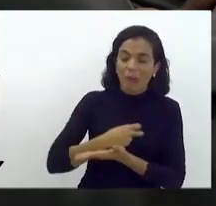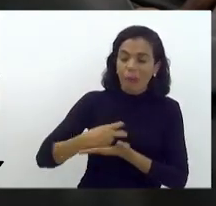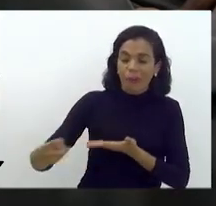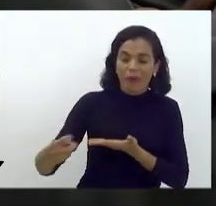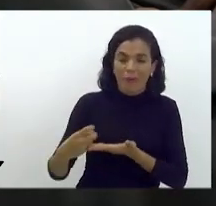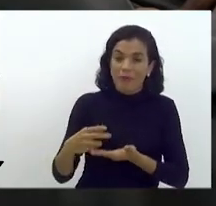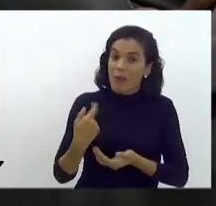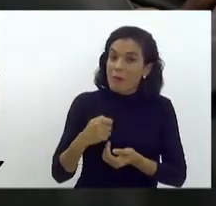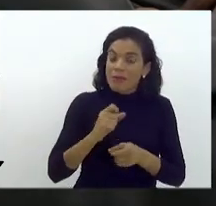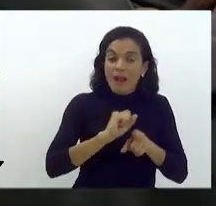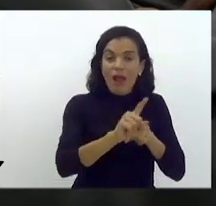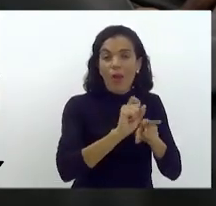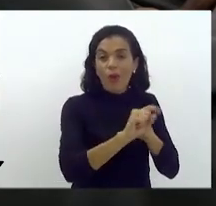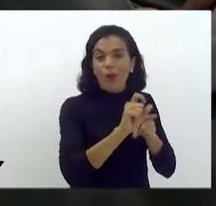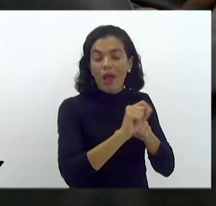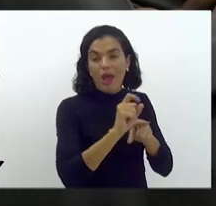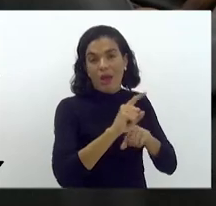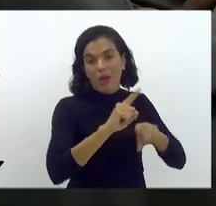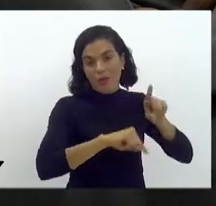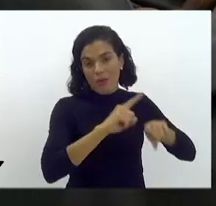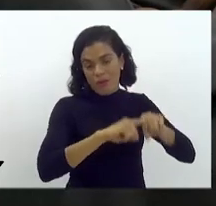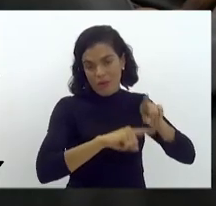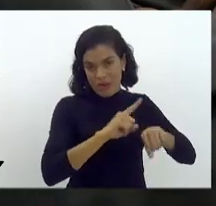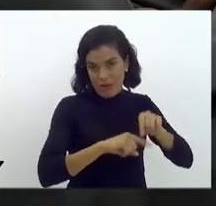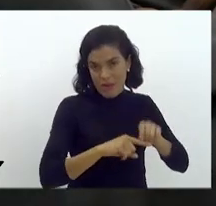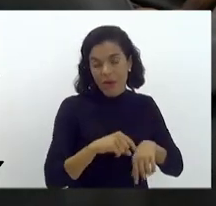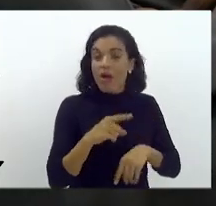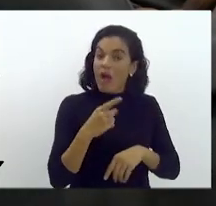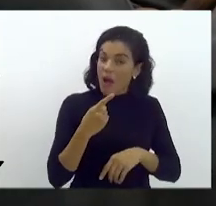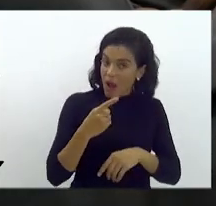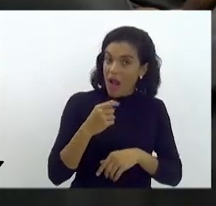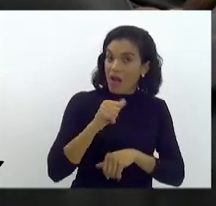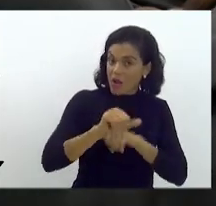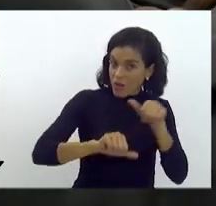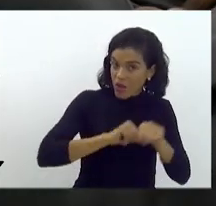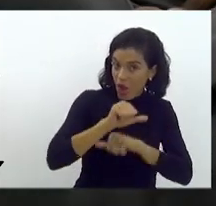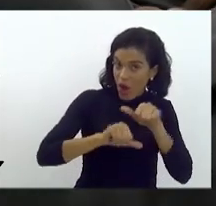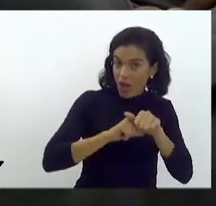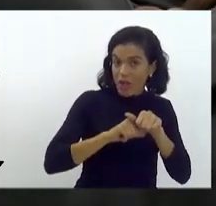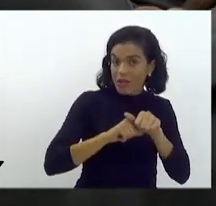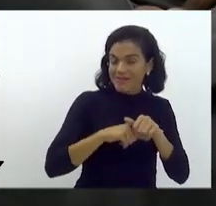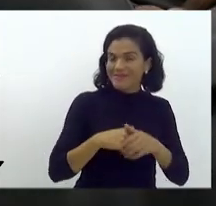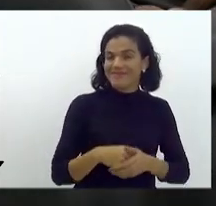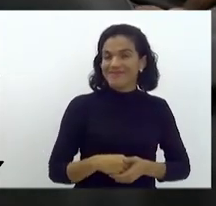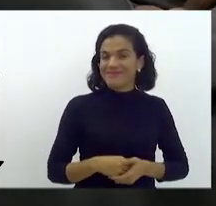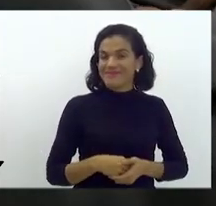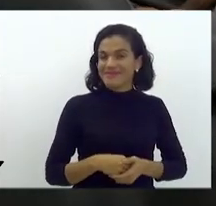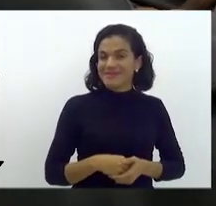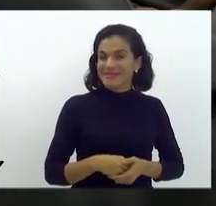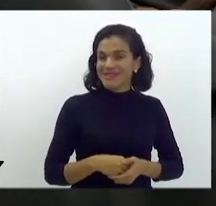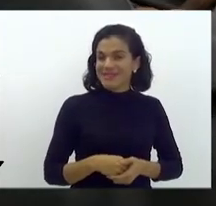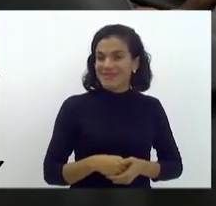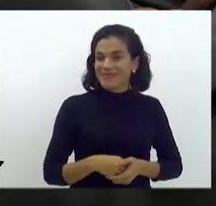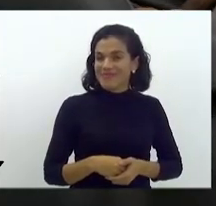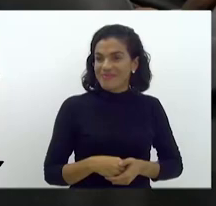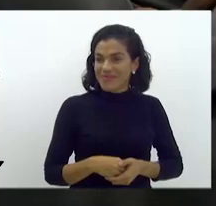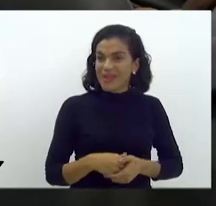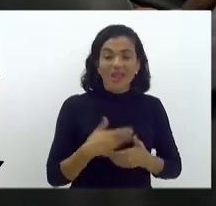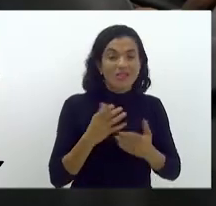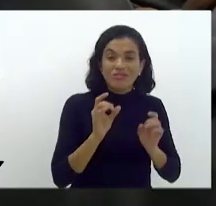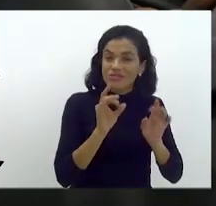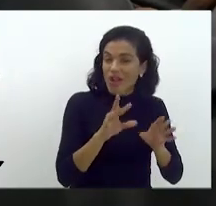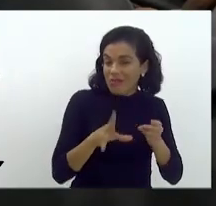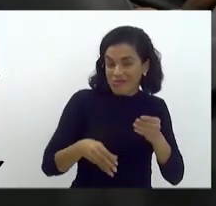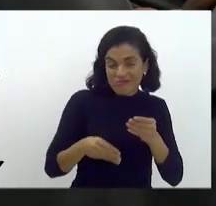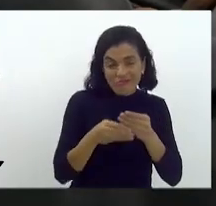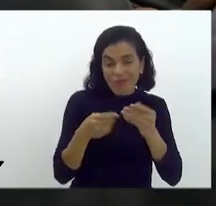eu preciso alugá-lo porque quando mudar a gente vai soltar me troca equipamento por favor é isso que eu